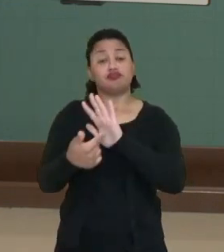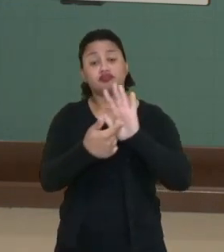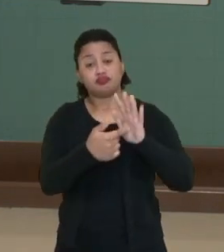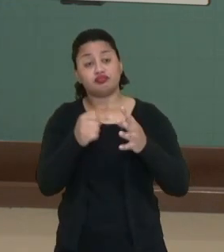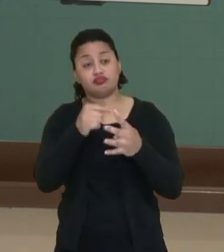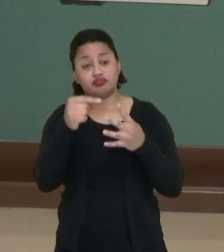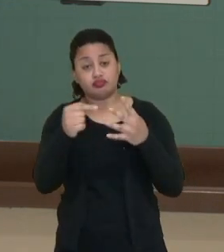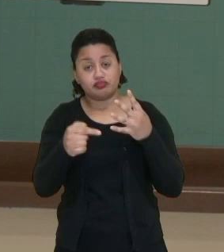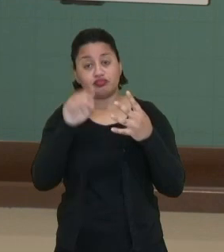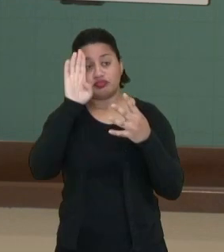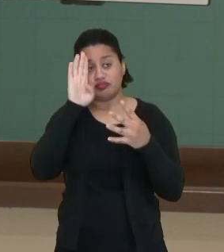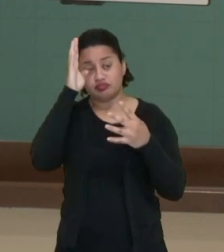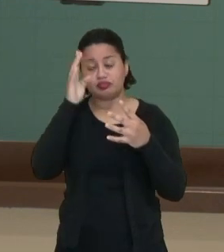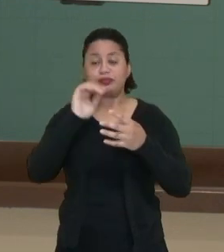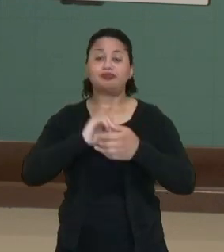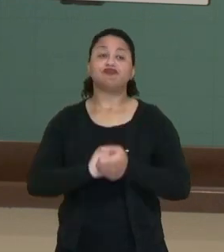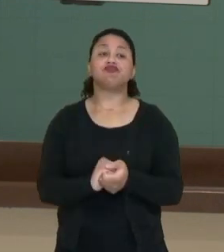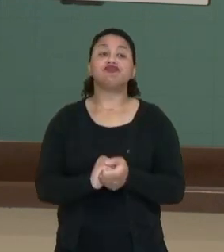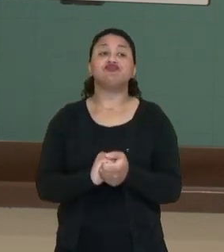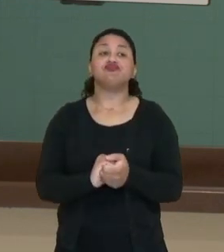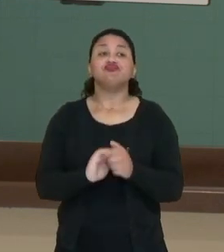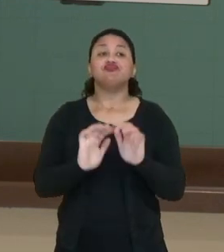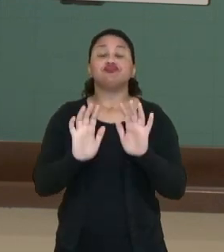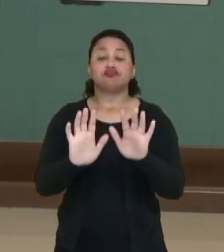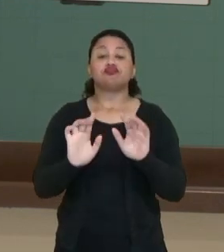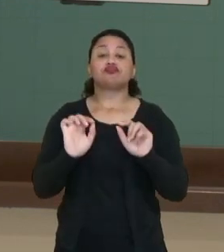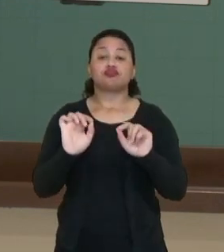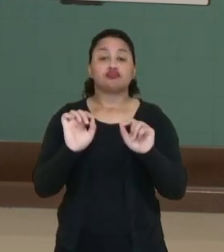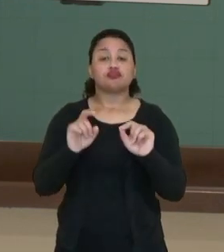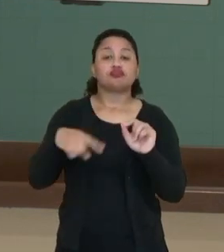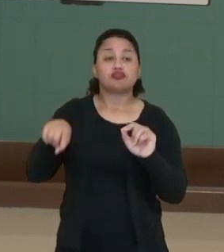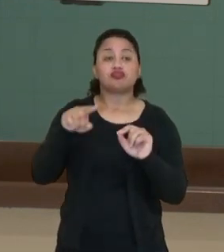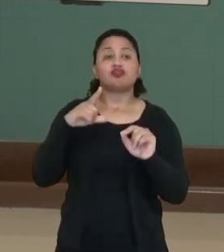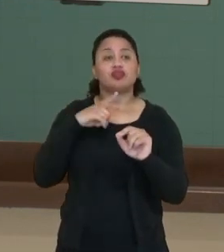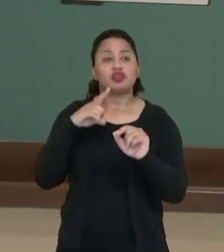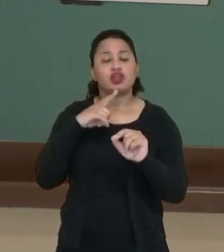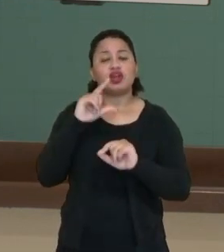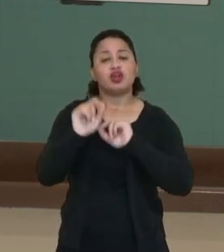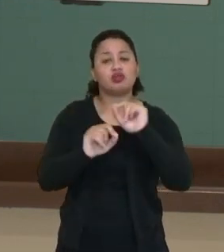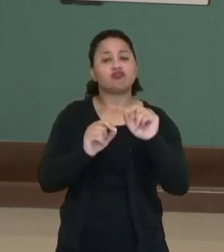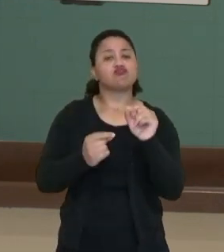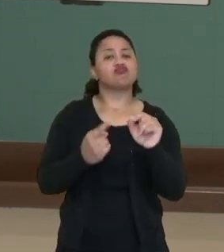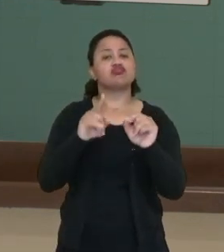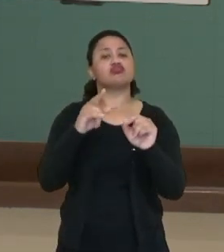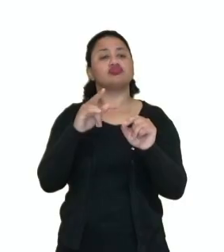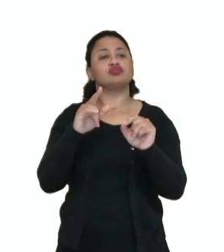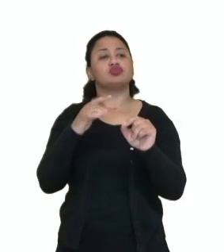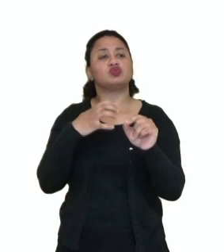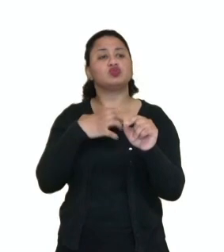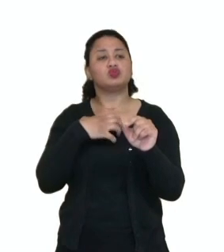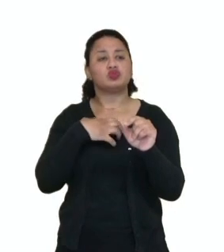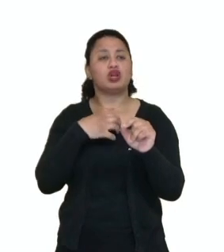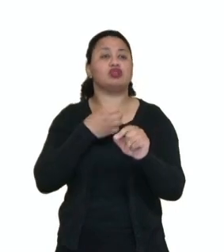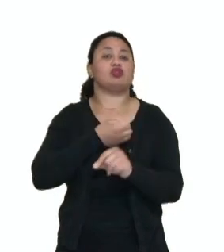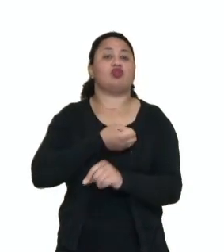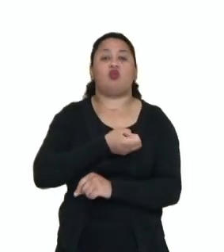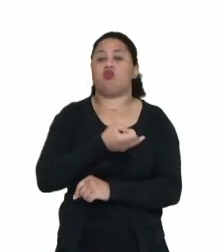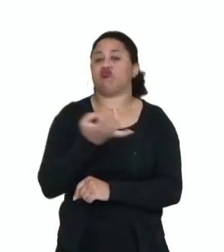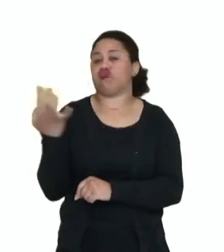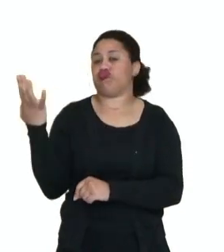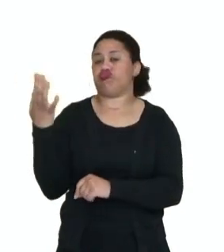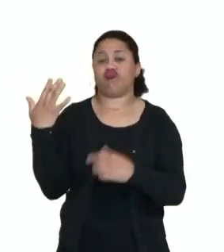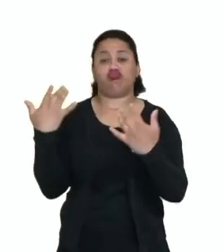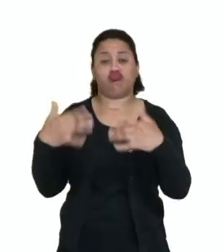principais dessa camada. Muito bem. Dentre estes, tem um que está de uma forma mais abundante, que se encontra